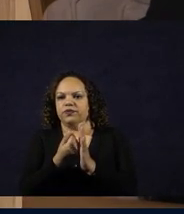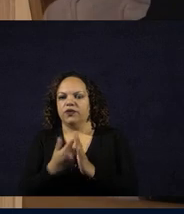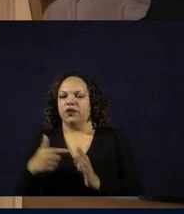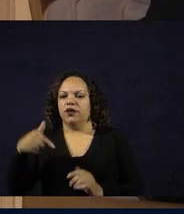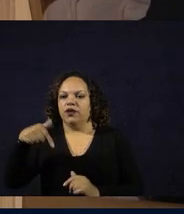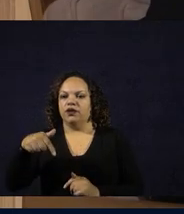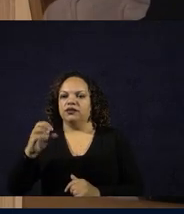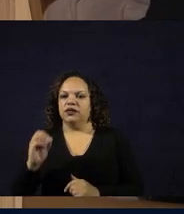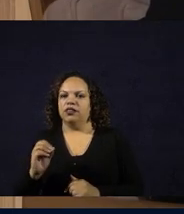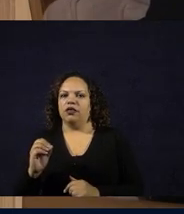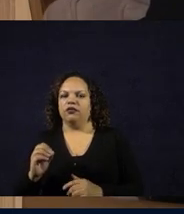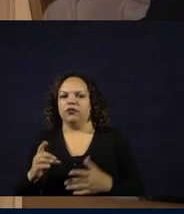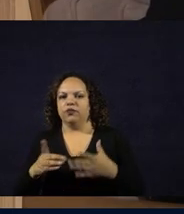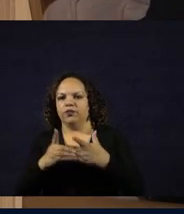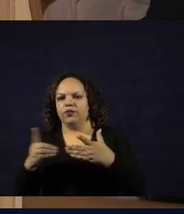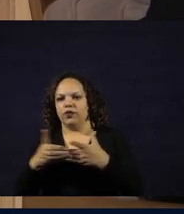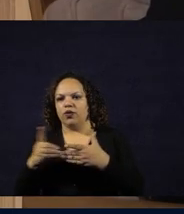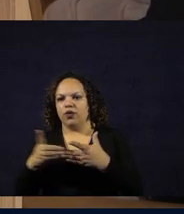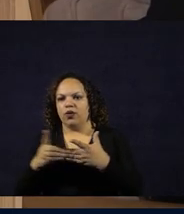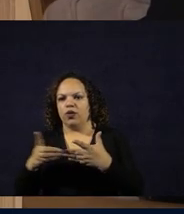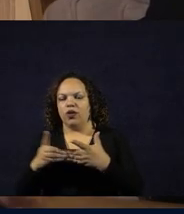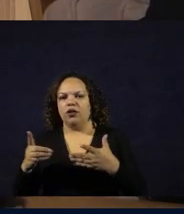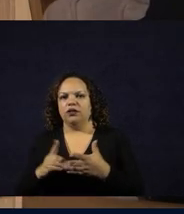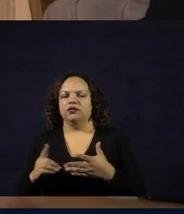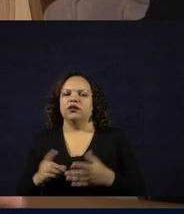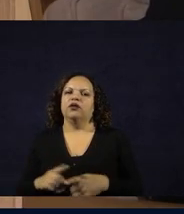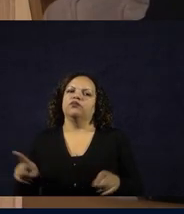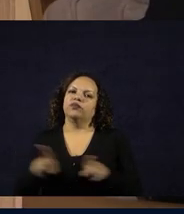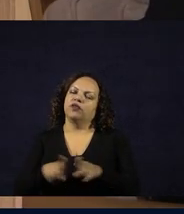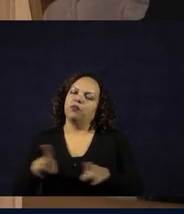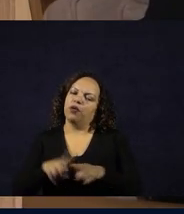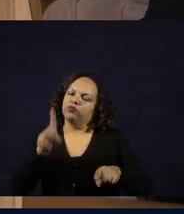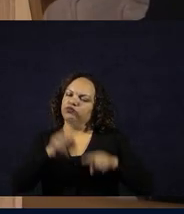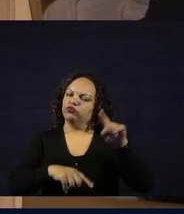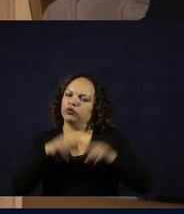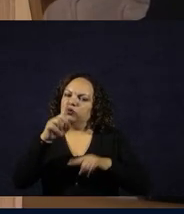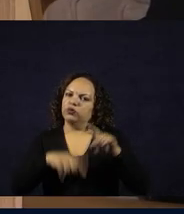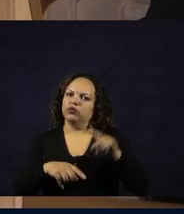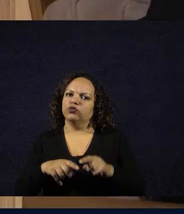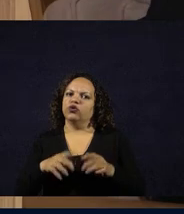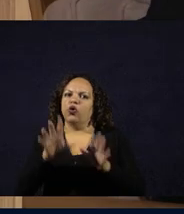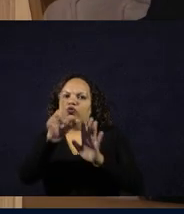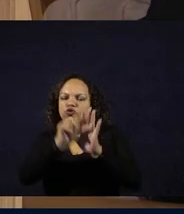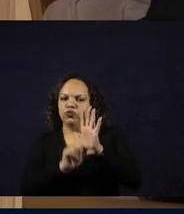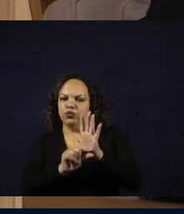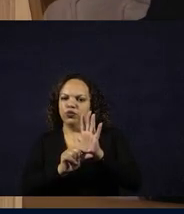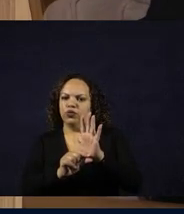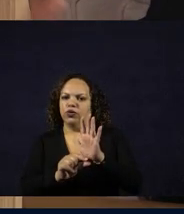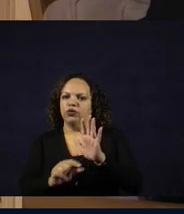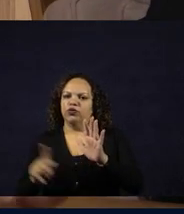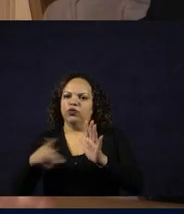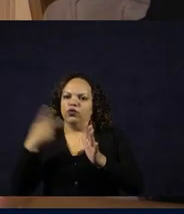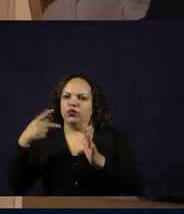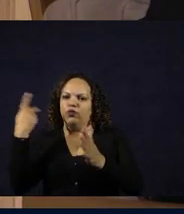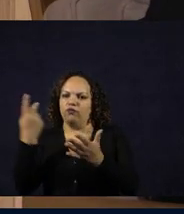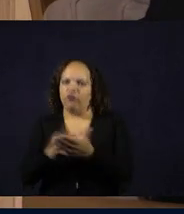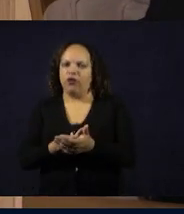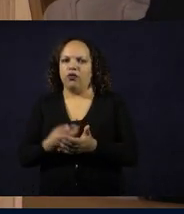70 80 dólares por tonelada de insumo e também obviamente que encarece é ou diminui o nosso prêmio em relação aquele potencial